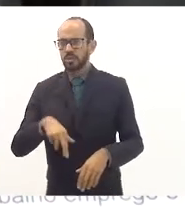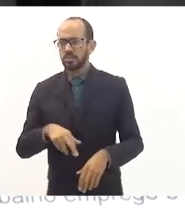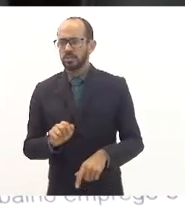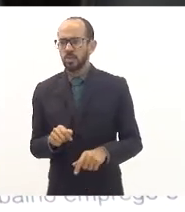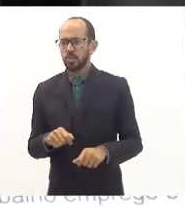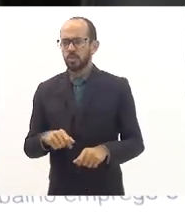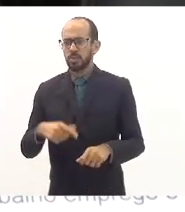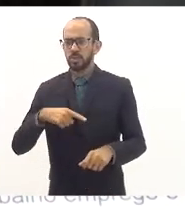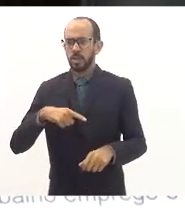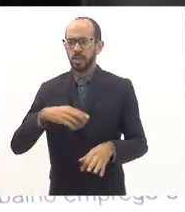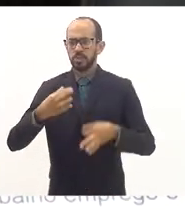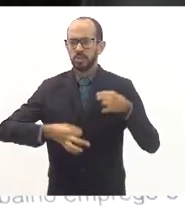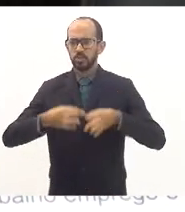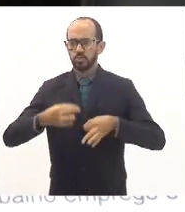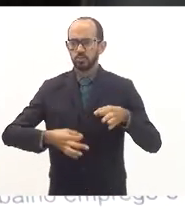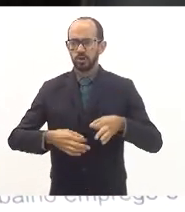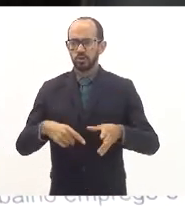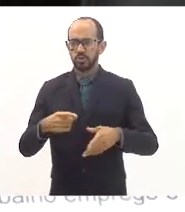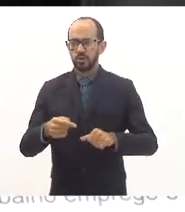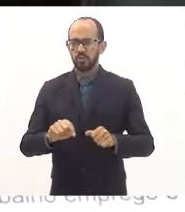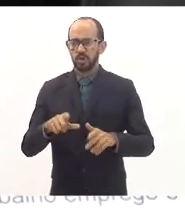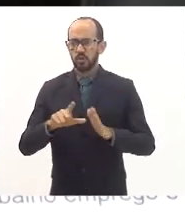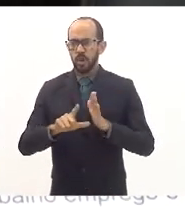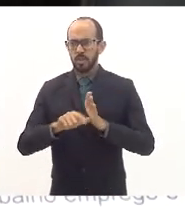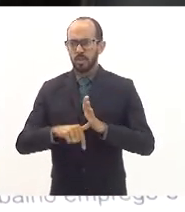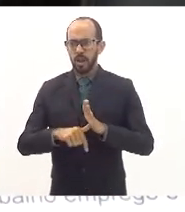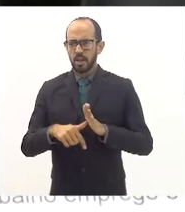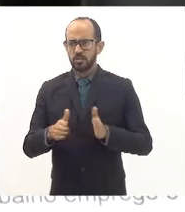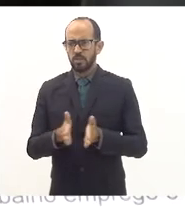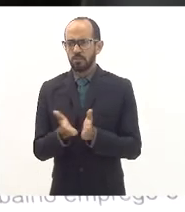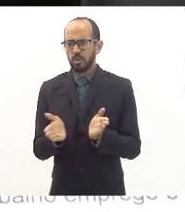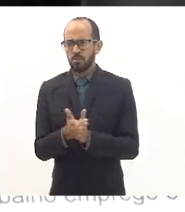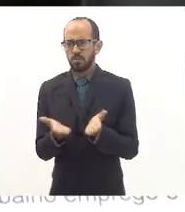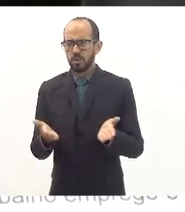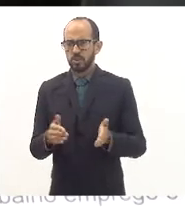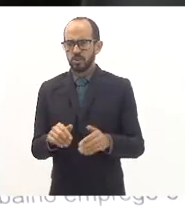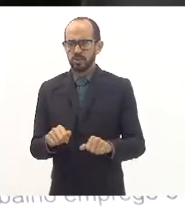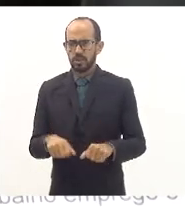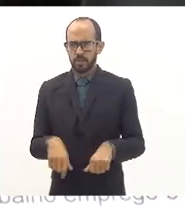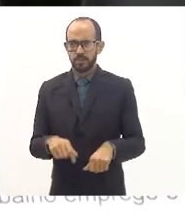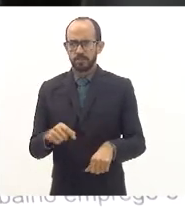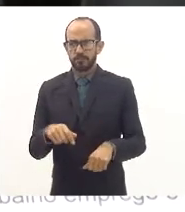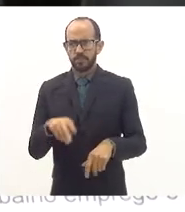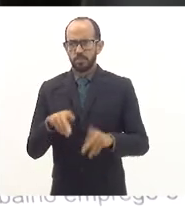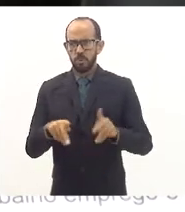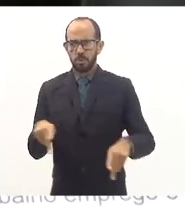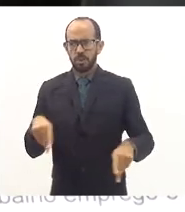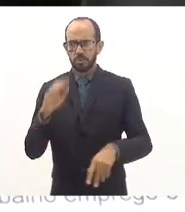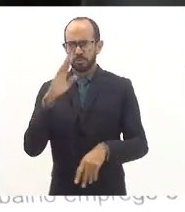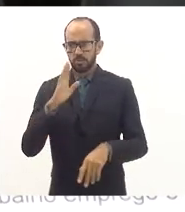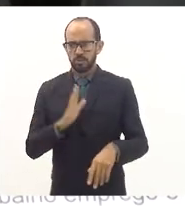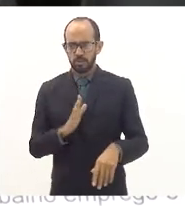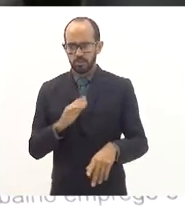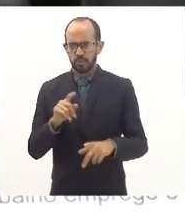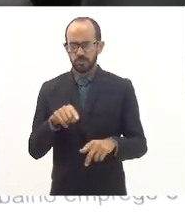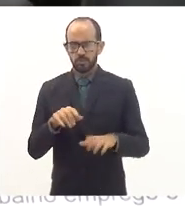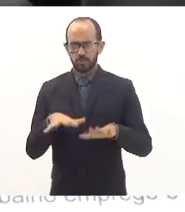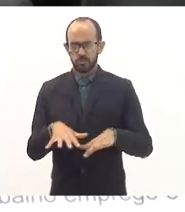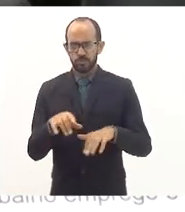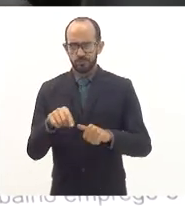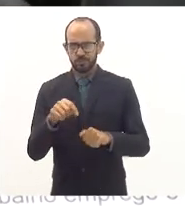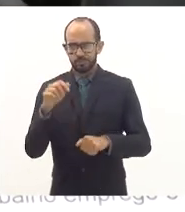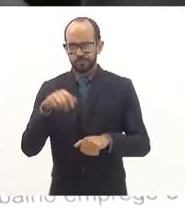justificam o atraso e a pobreza e a miséria do povo brasileiro. Aliás, essa enorme contradição. Um